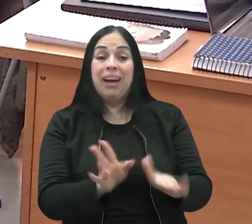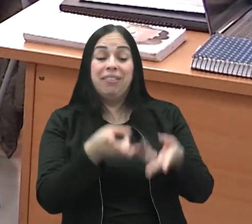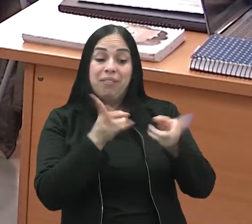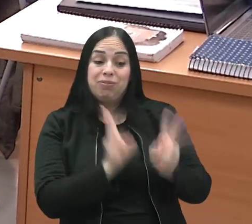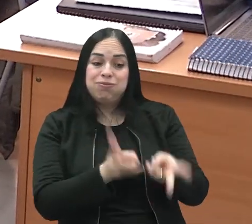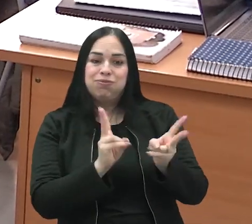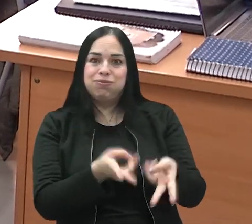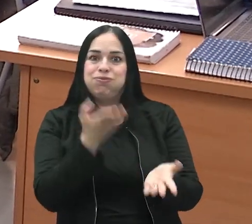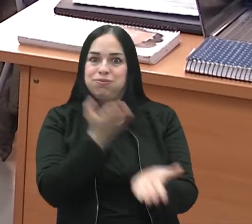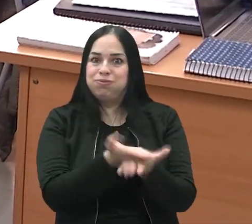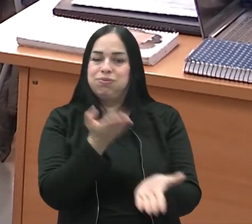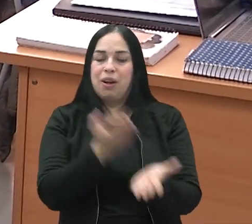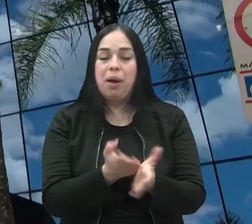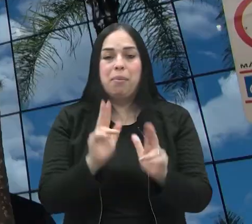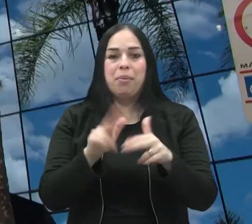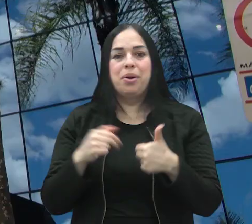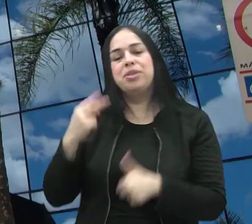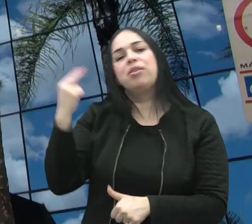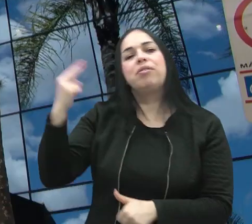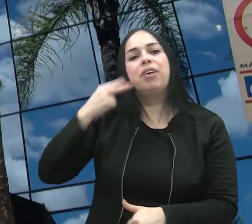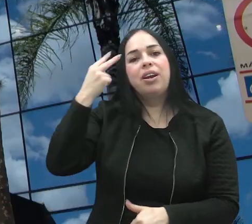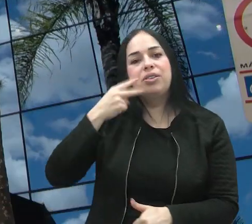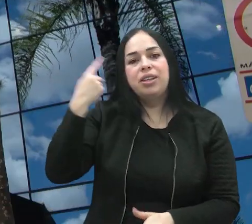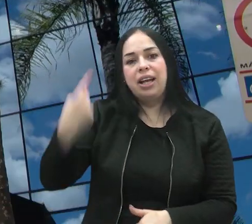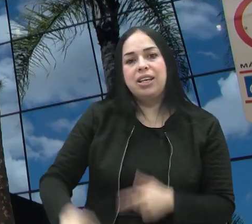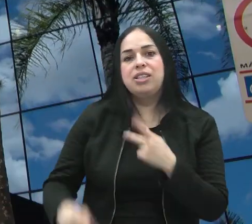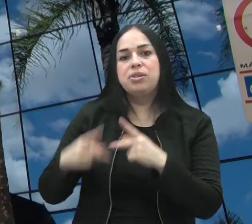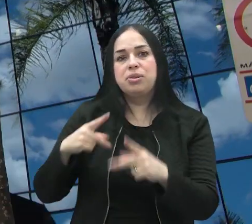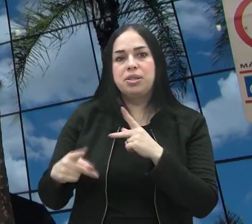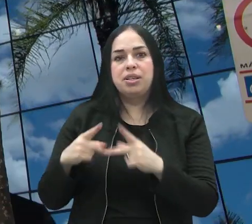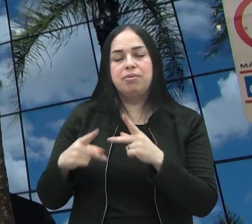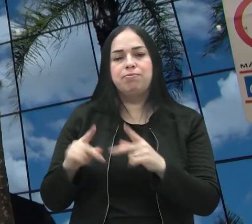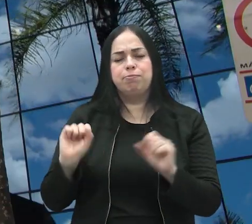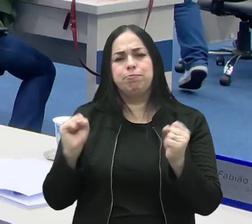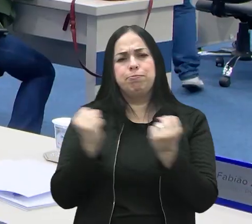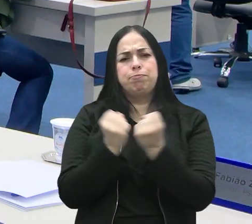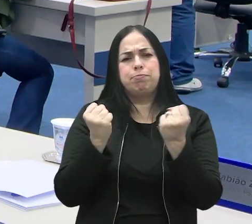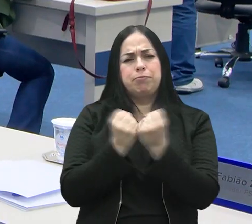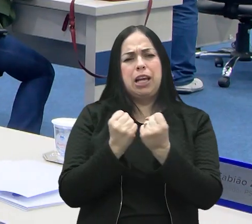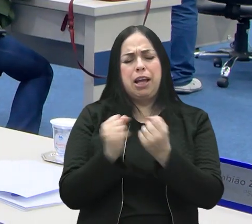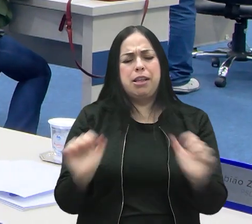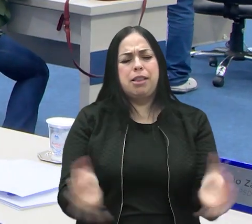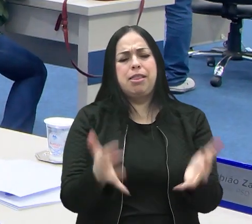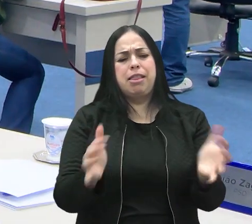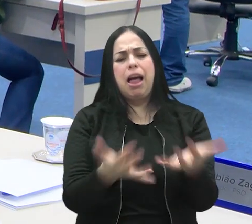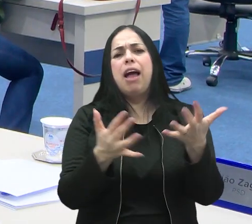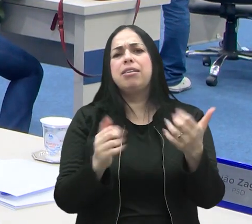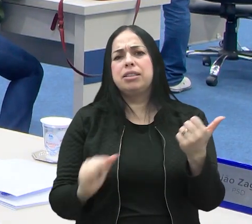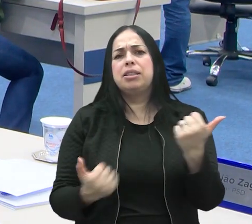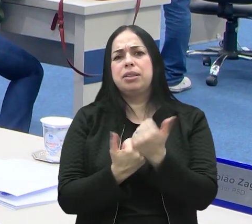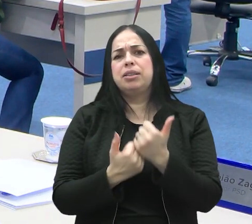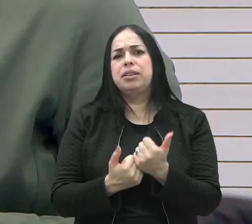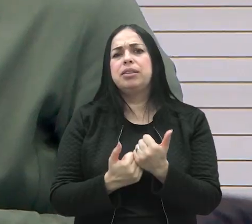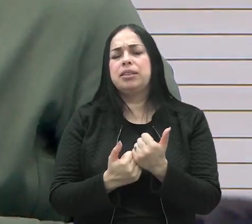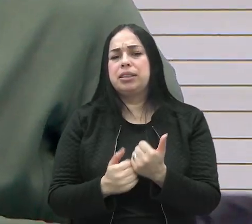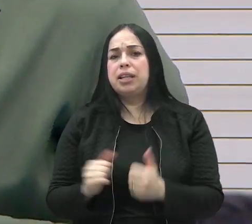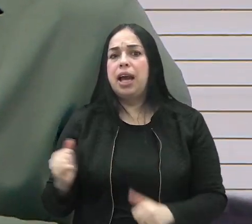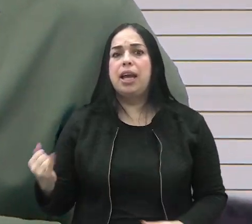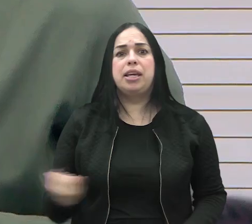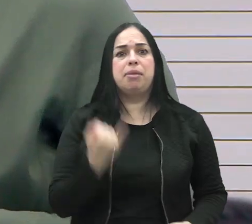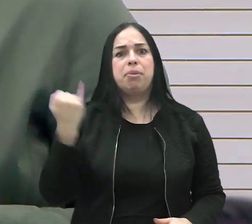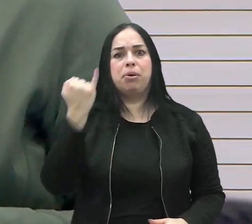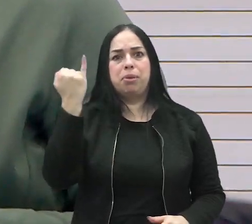mas a permanência na escola. A Câmara de São José dos Campos defende o incentivo à educação